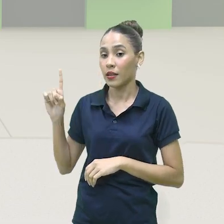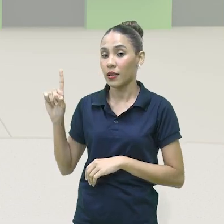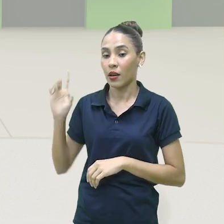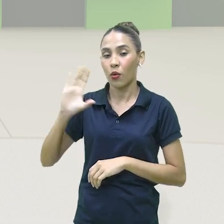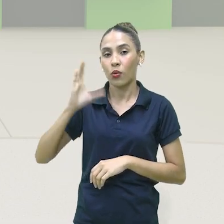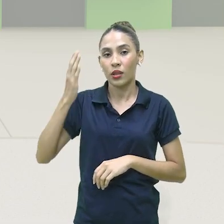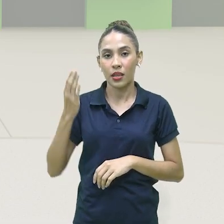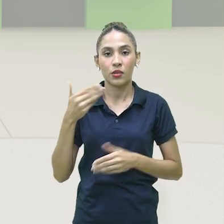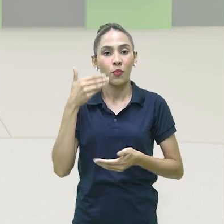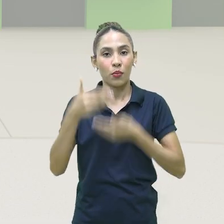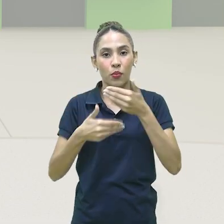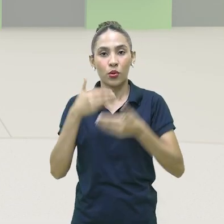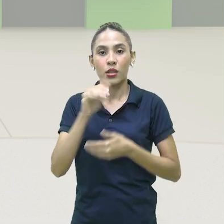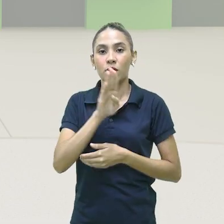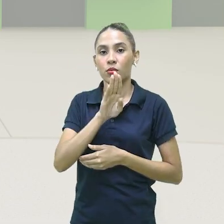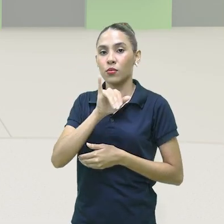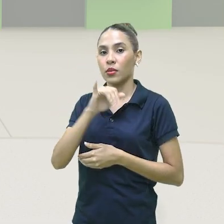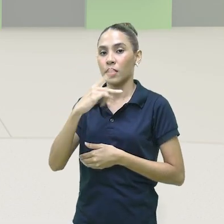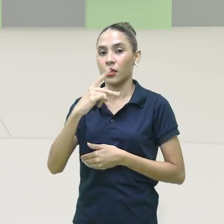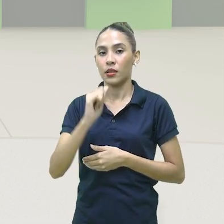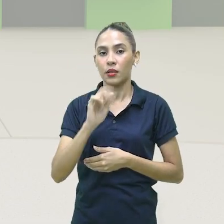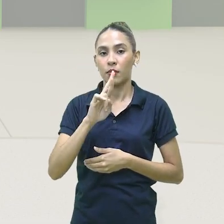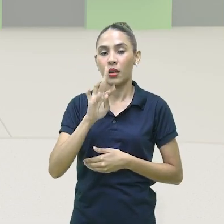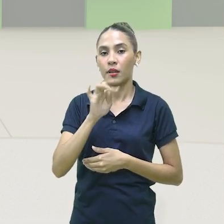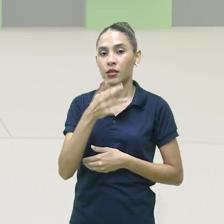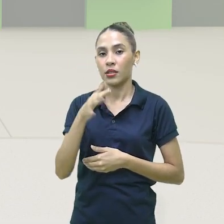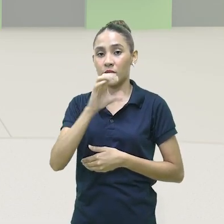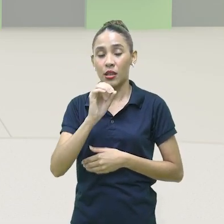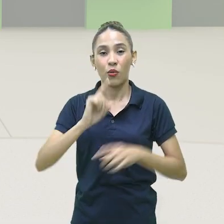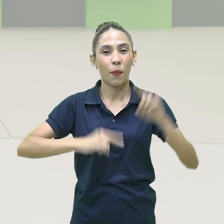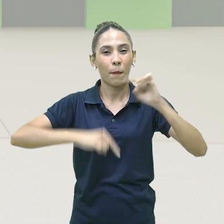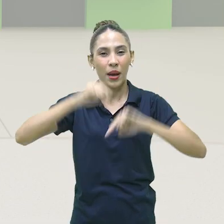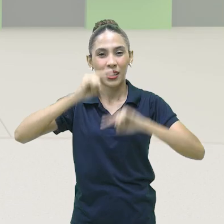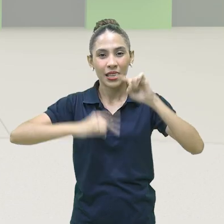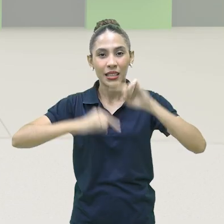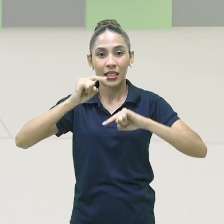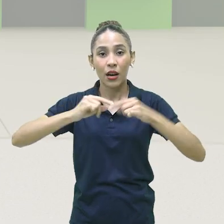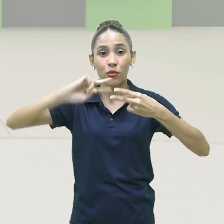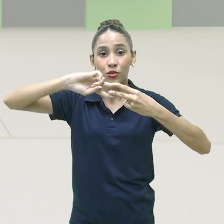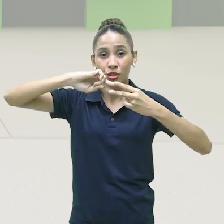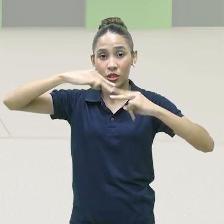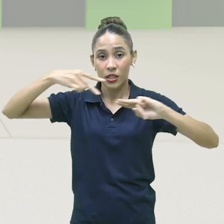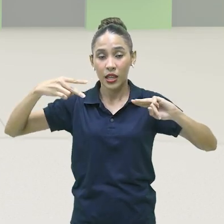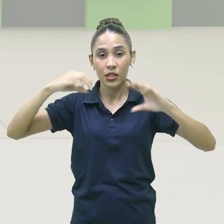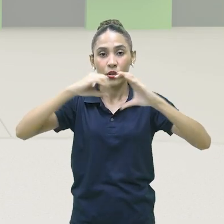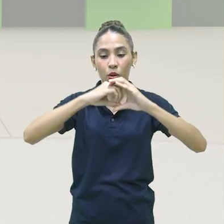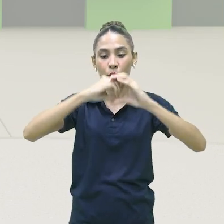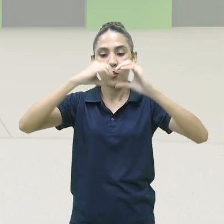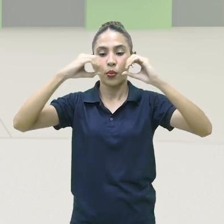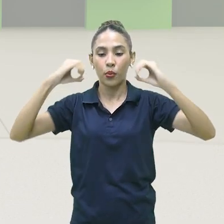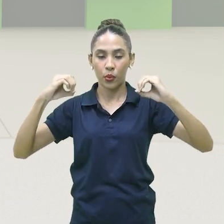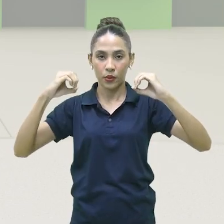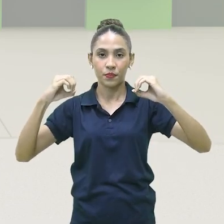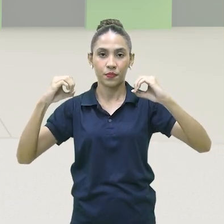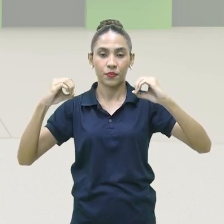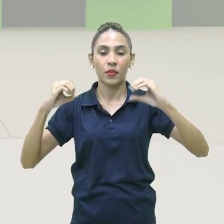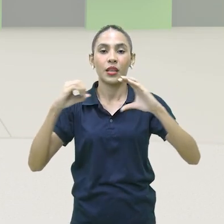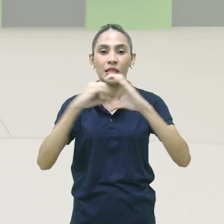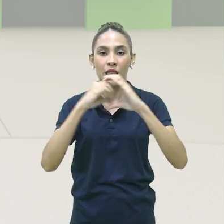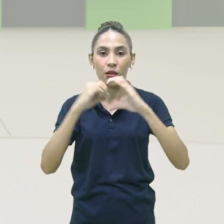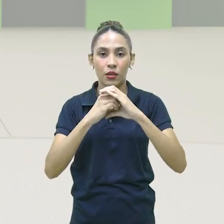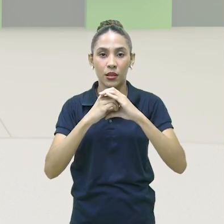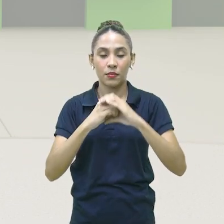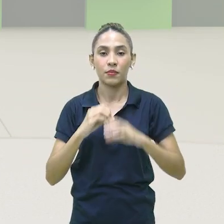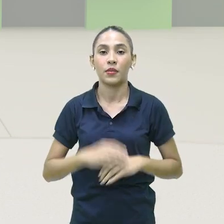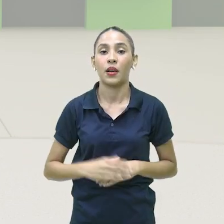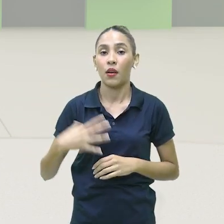ocorre o processo de bipartição e o material genético que foi todo duplicado passa para as 2 células que são chamadas